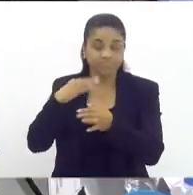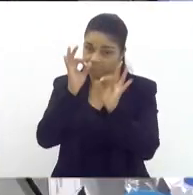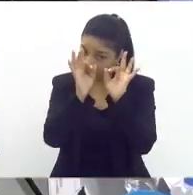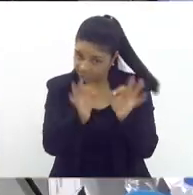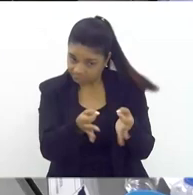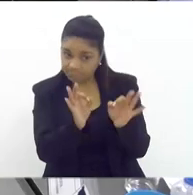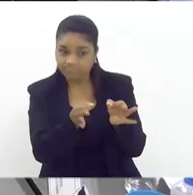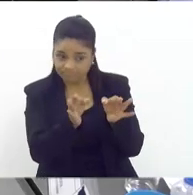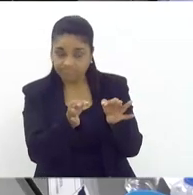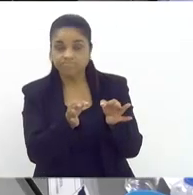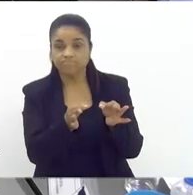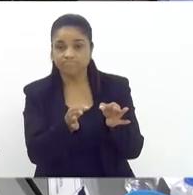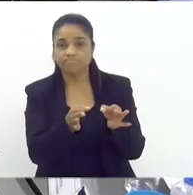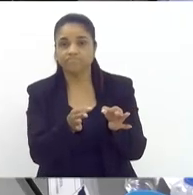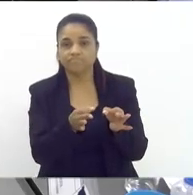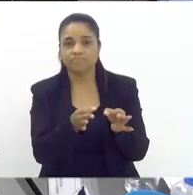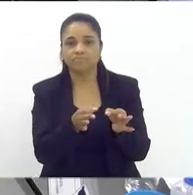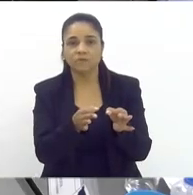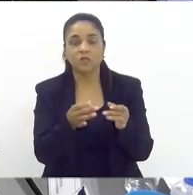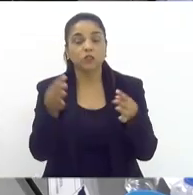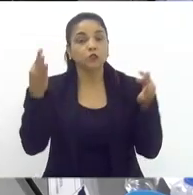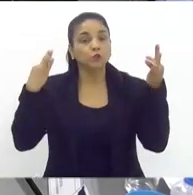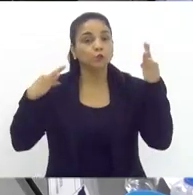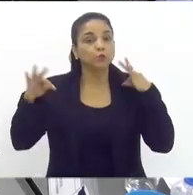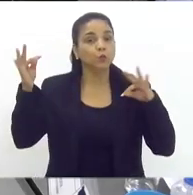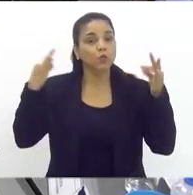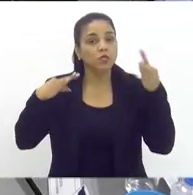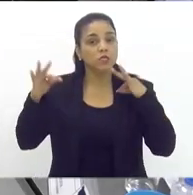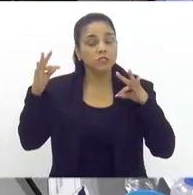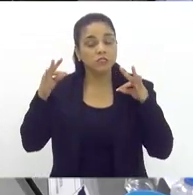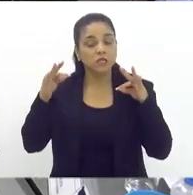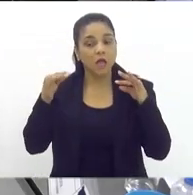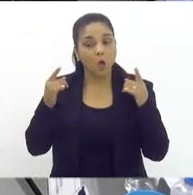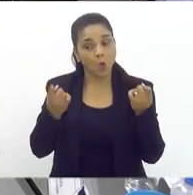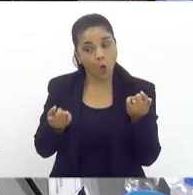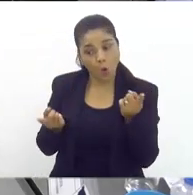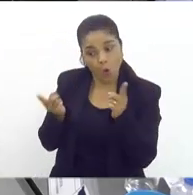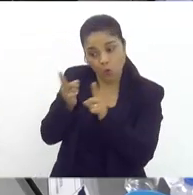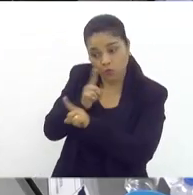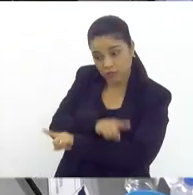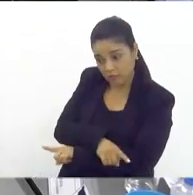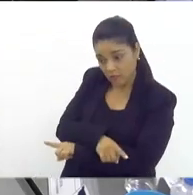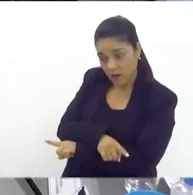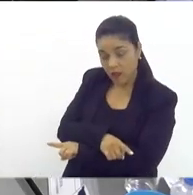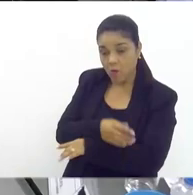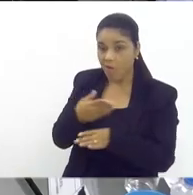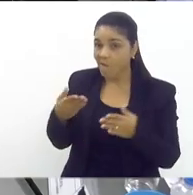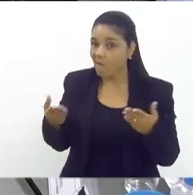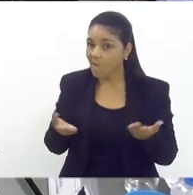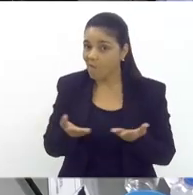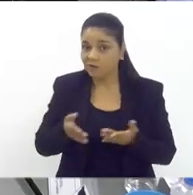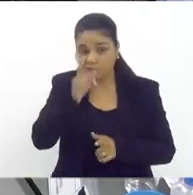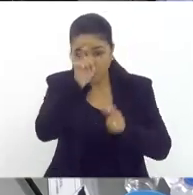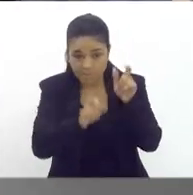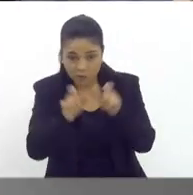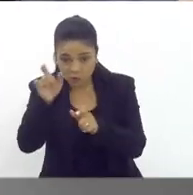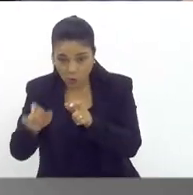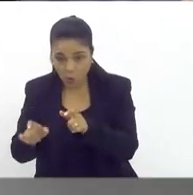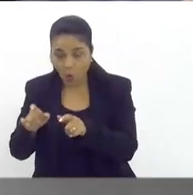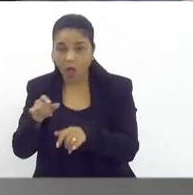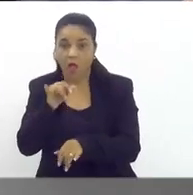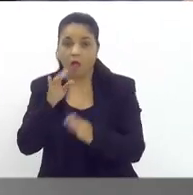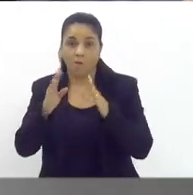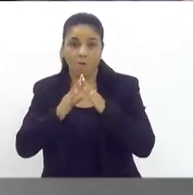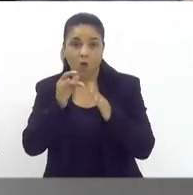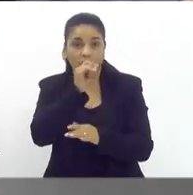as pessoas que o turista ia falar só que ao contrário hoje as pessoas do Rio de Janeiro se aposentaram